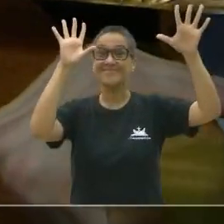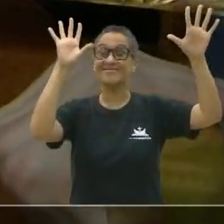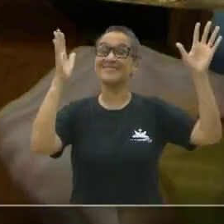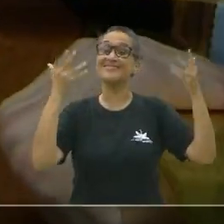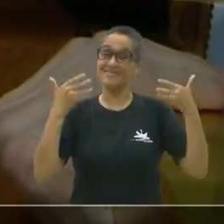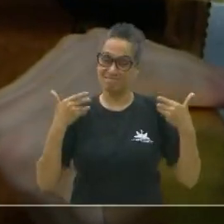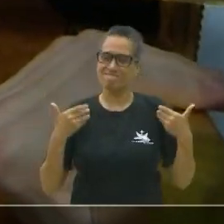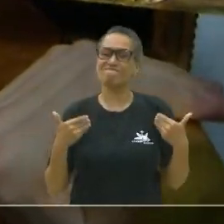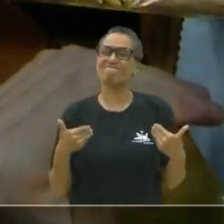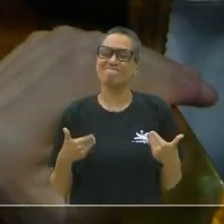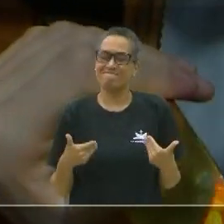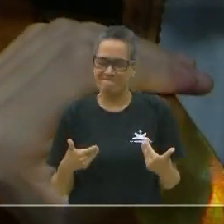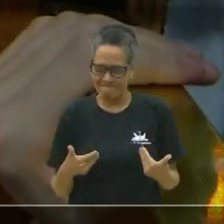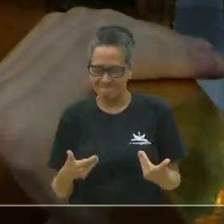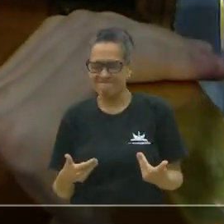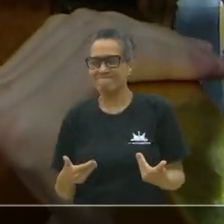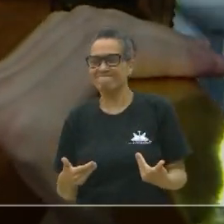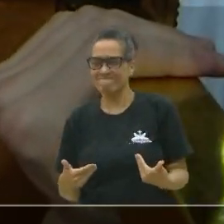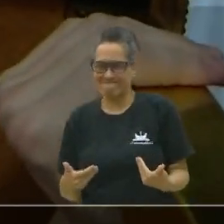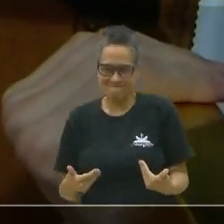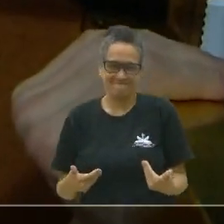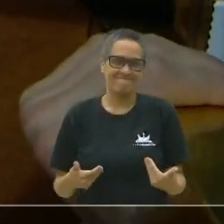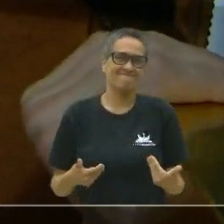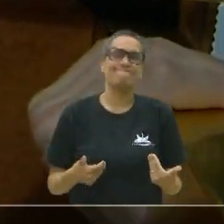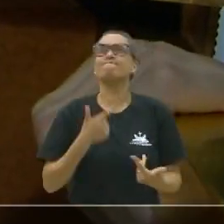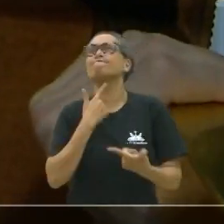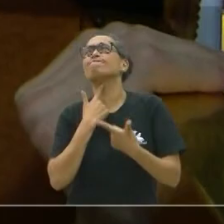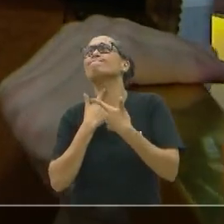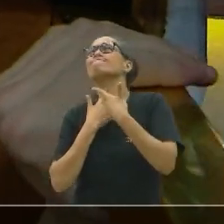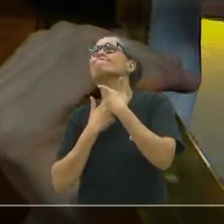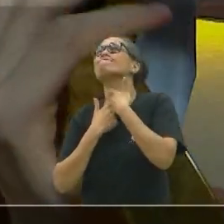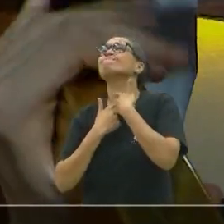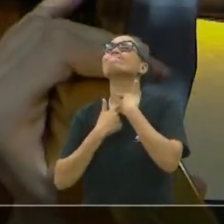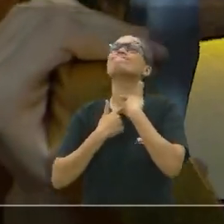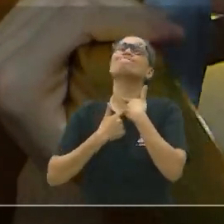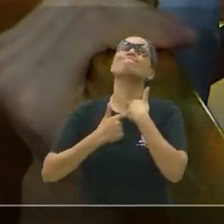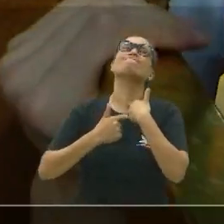livre sou. Tenho sede da tua